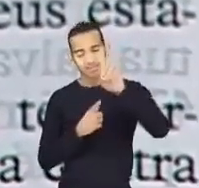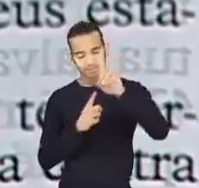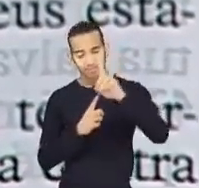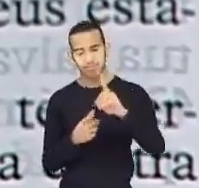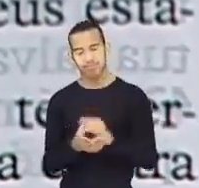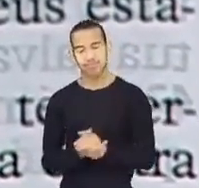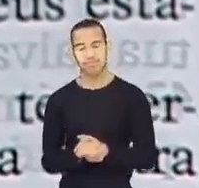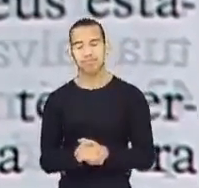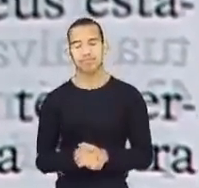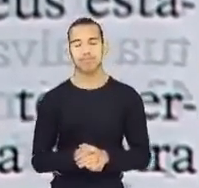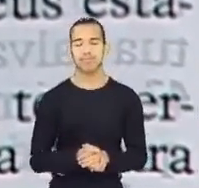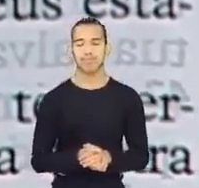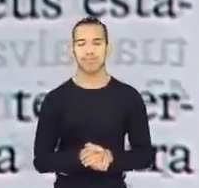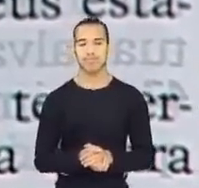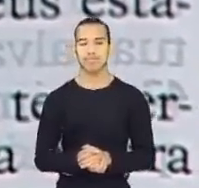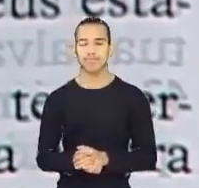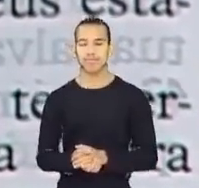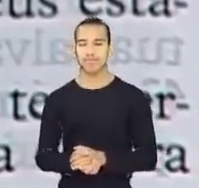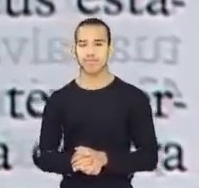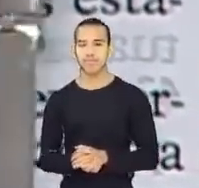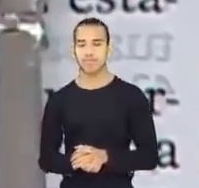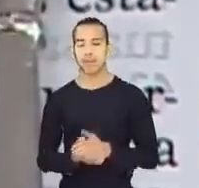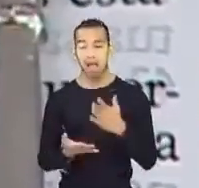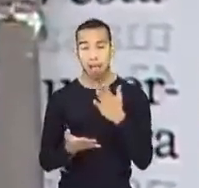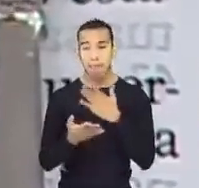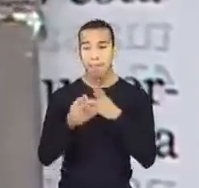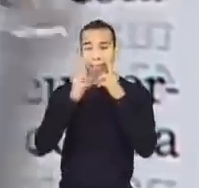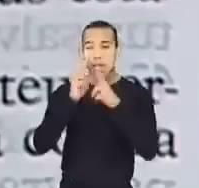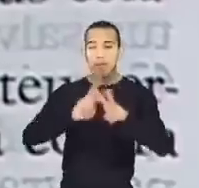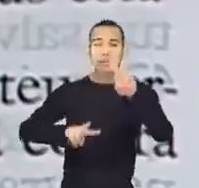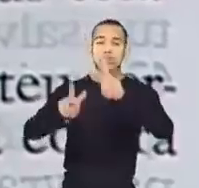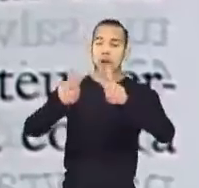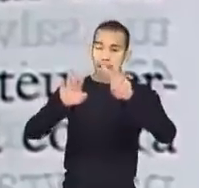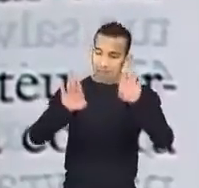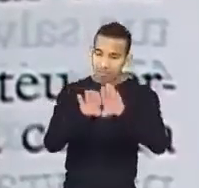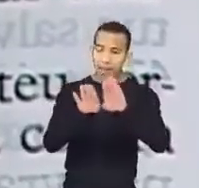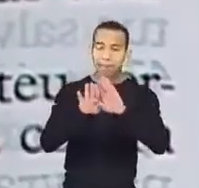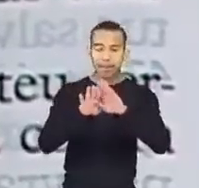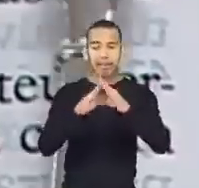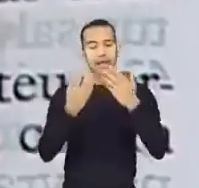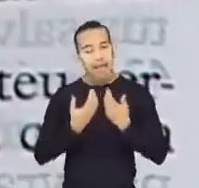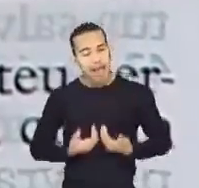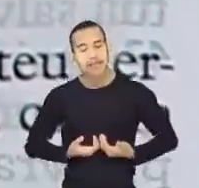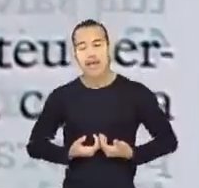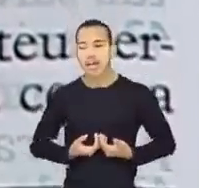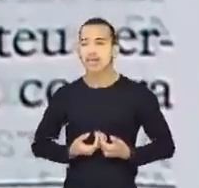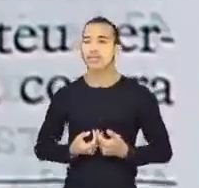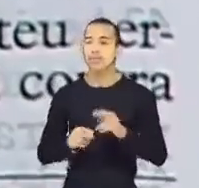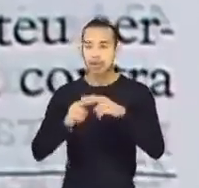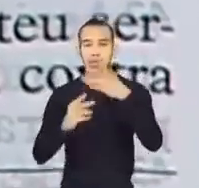na tua palavra. Os meus olhos desfaleceram esperando por tua promessa. Entretanto